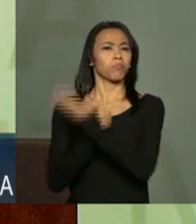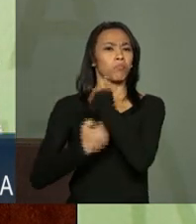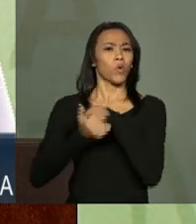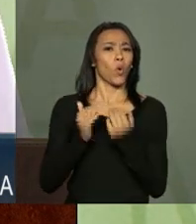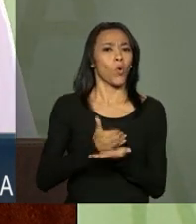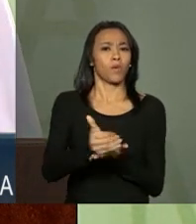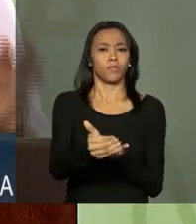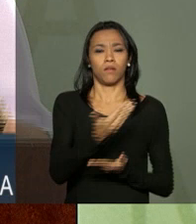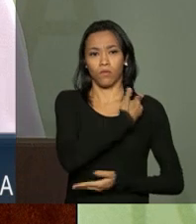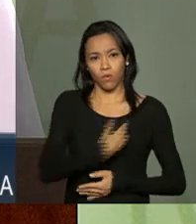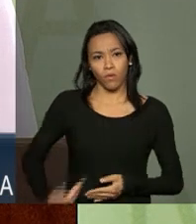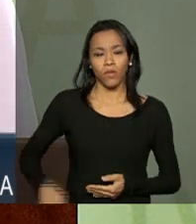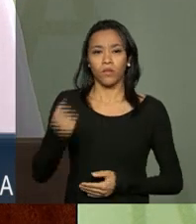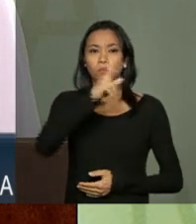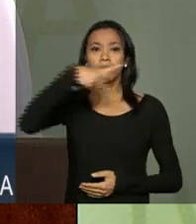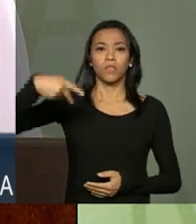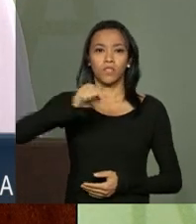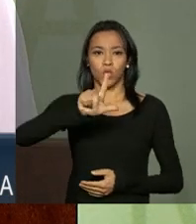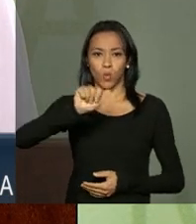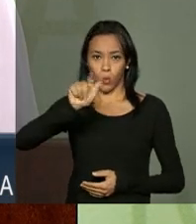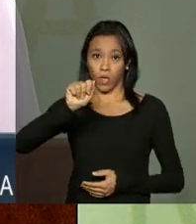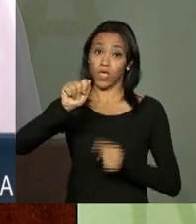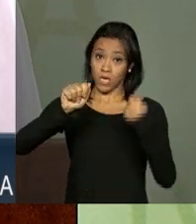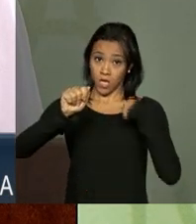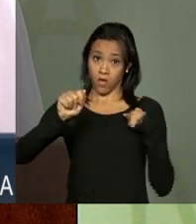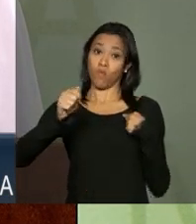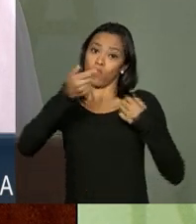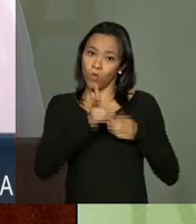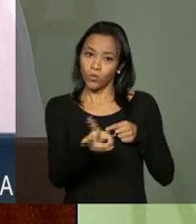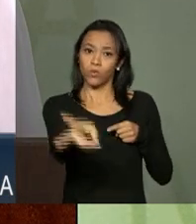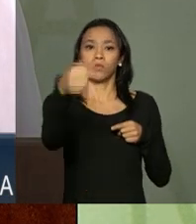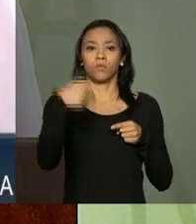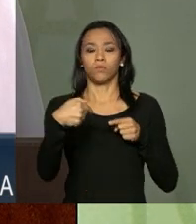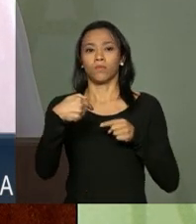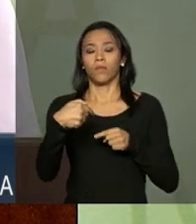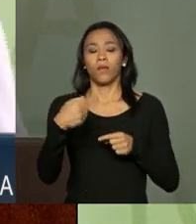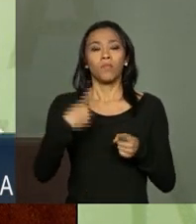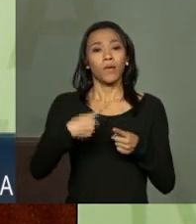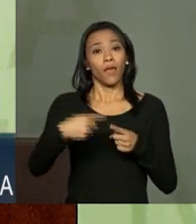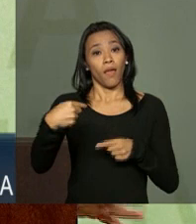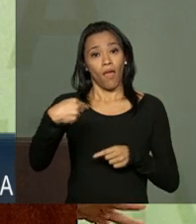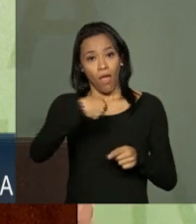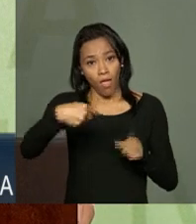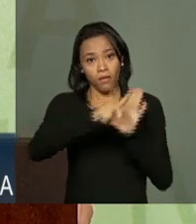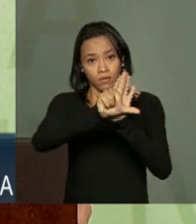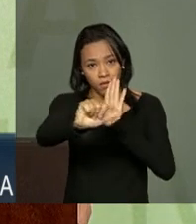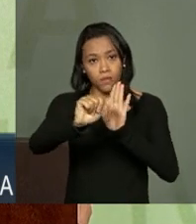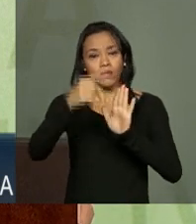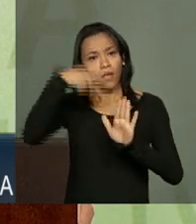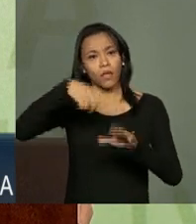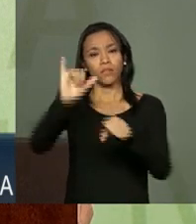do presidente Lula e que eu dei continuidade, porque elas representam